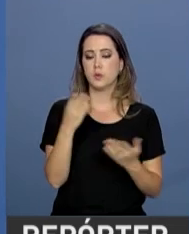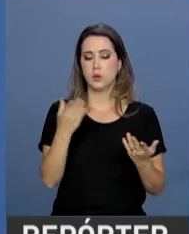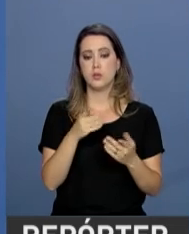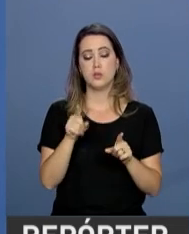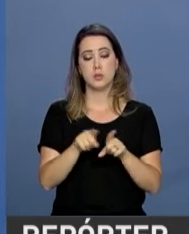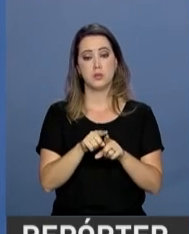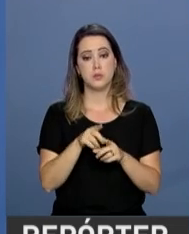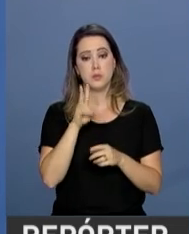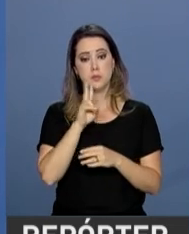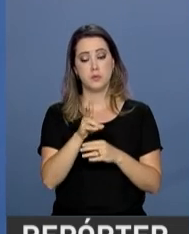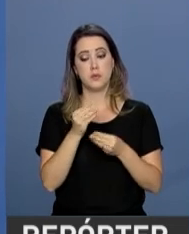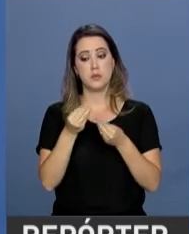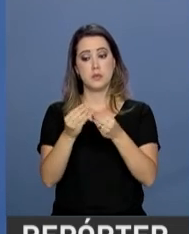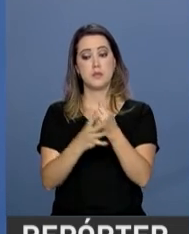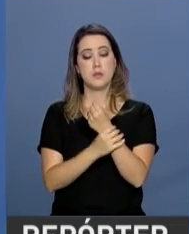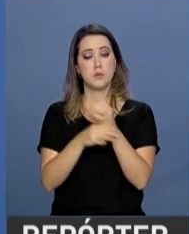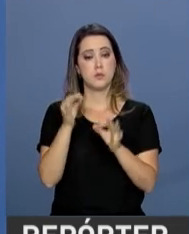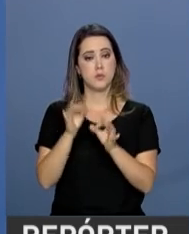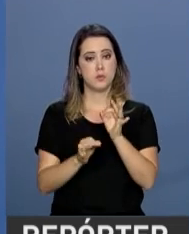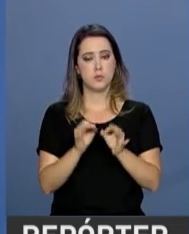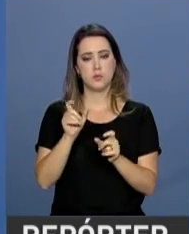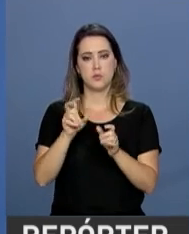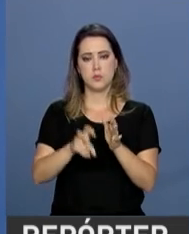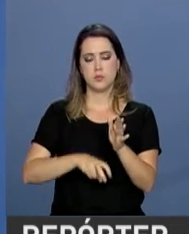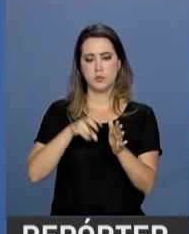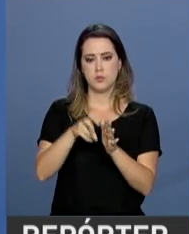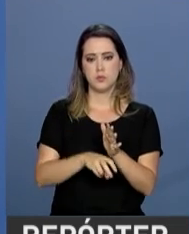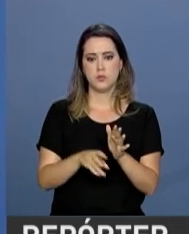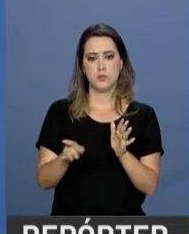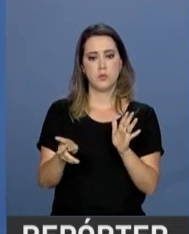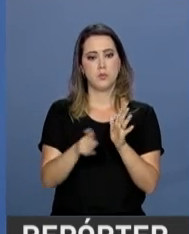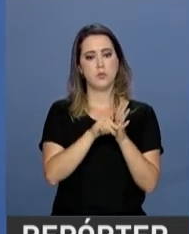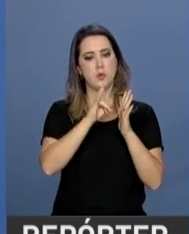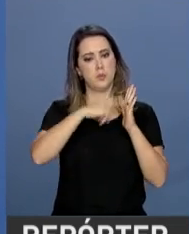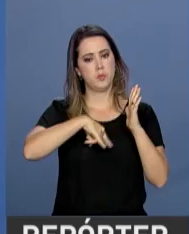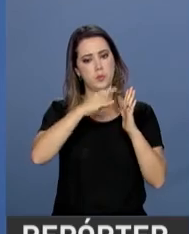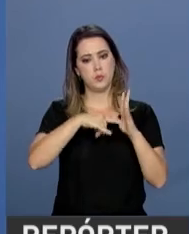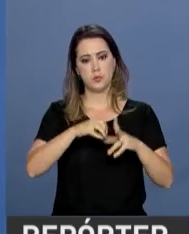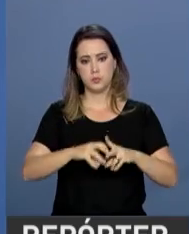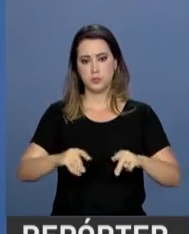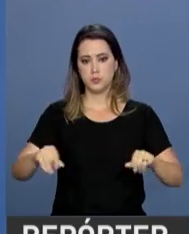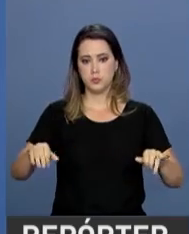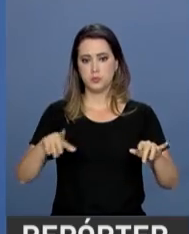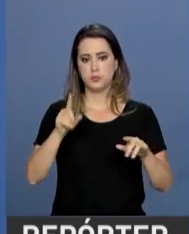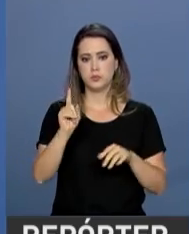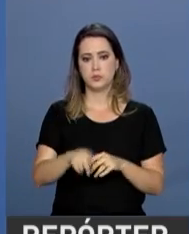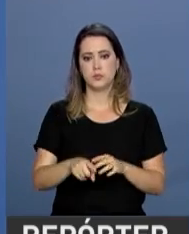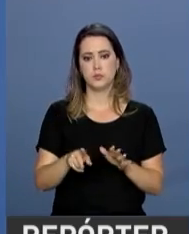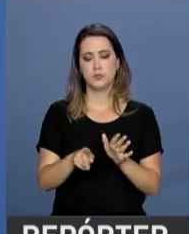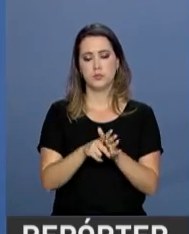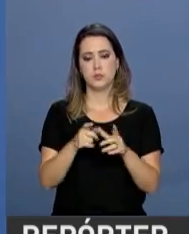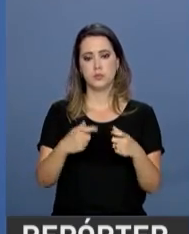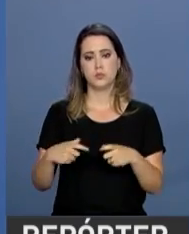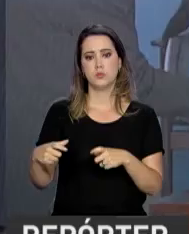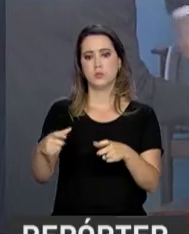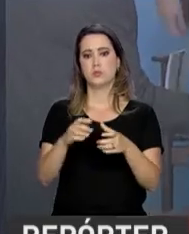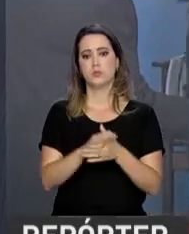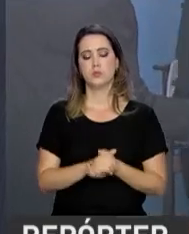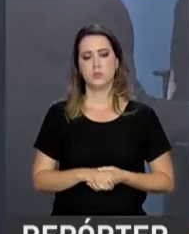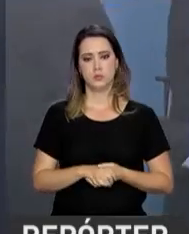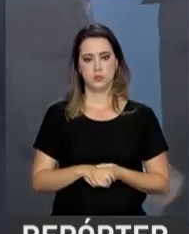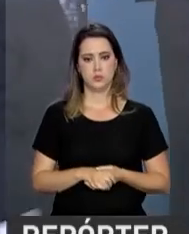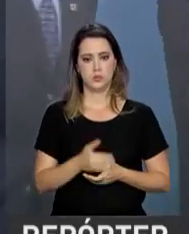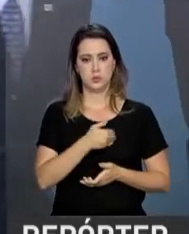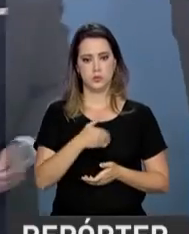segurança jurídica ao produtor com sua titulação e regulando regularização fundiária o